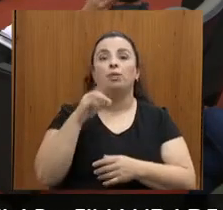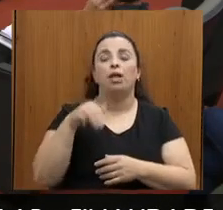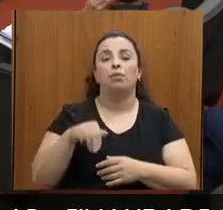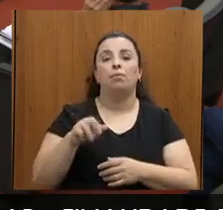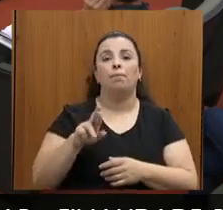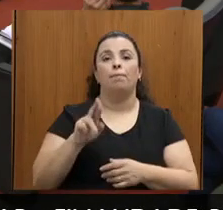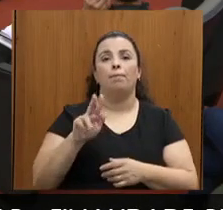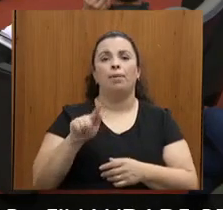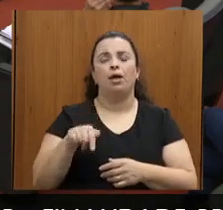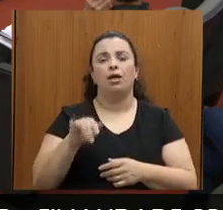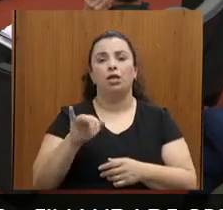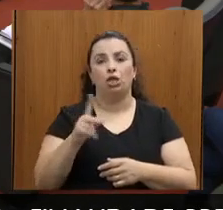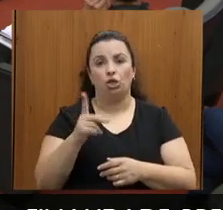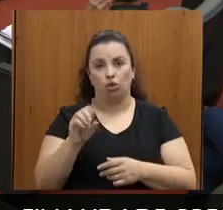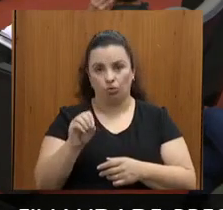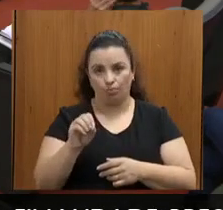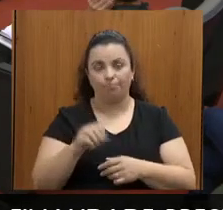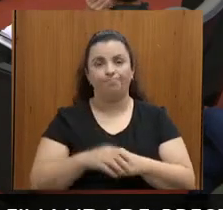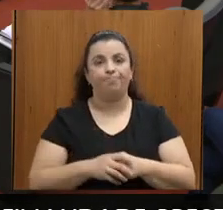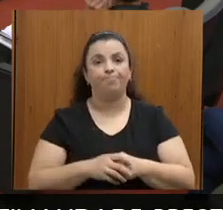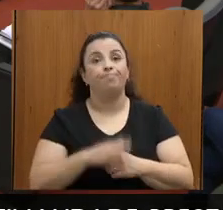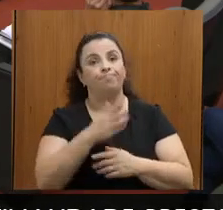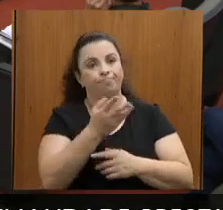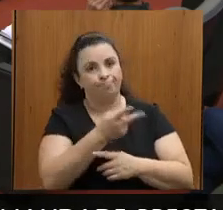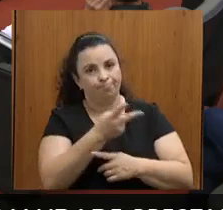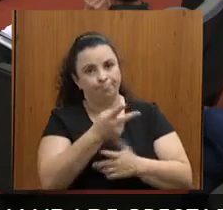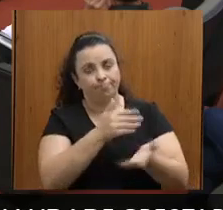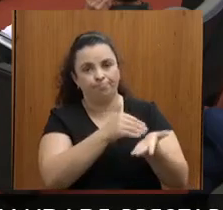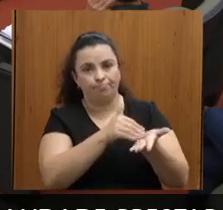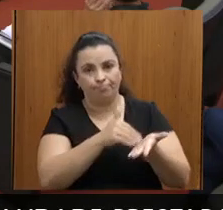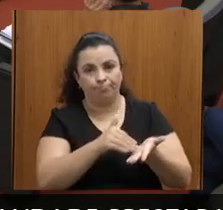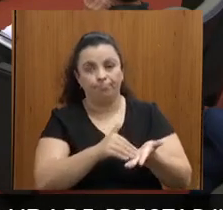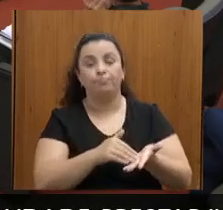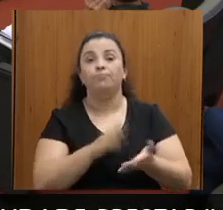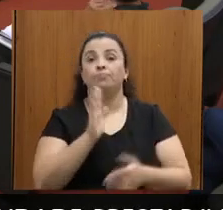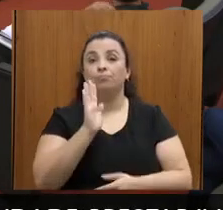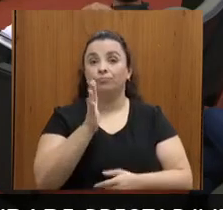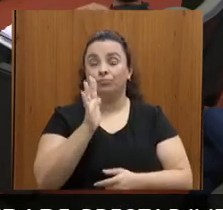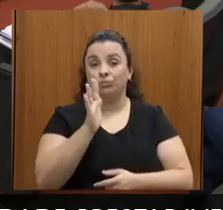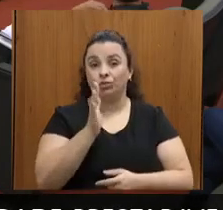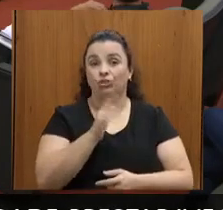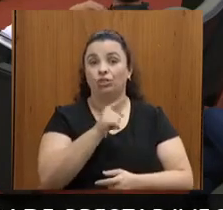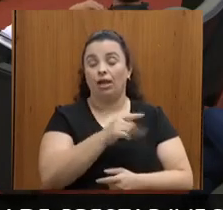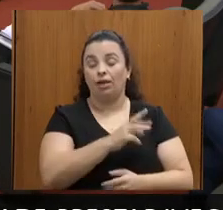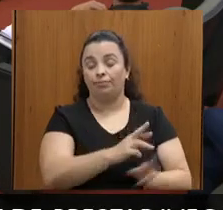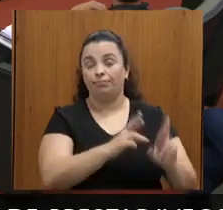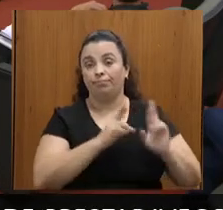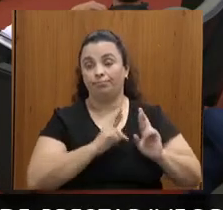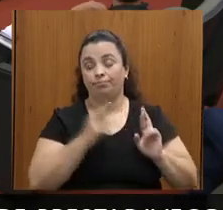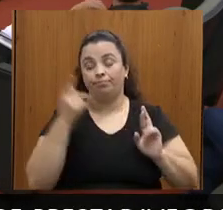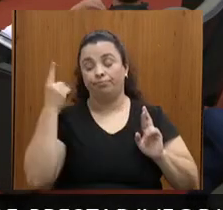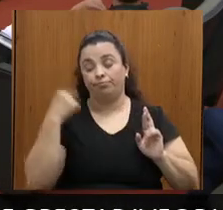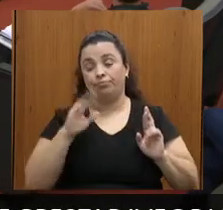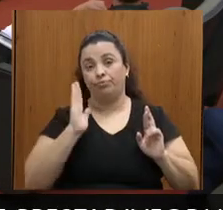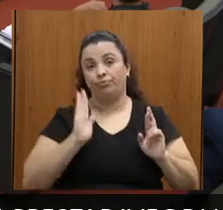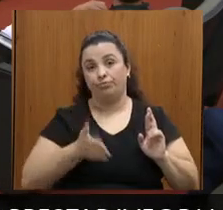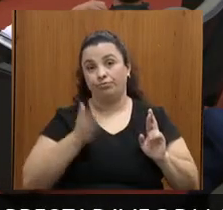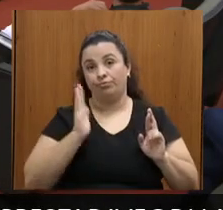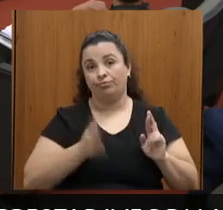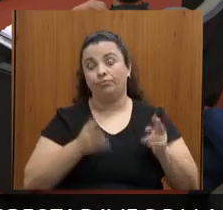secretário, secretário, primeiro, já ouvir essa mesma resposta outras vezes,